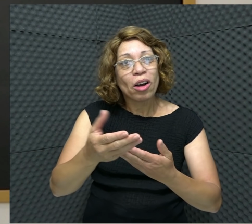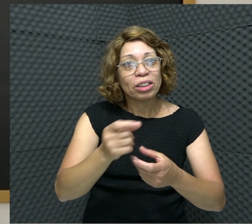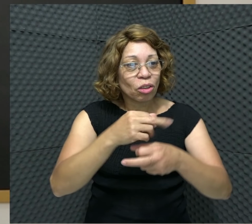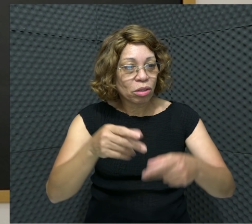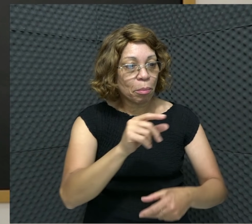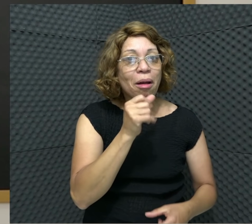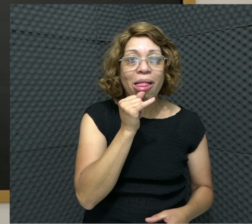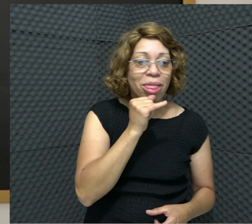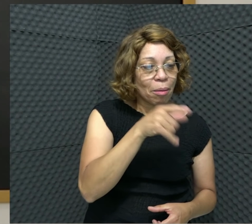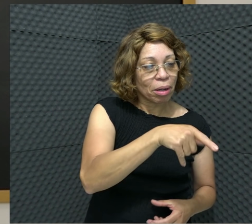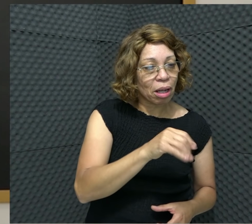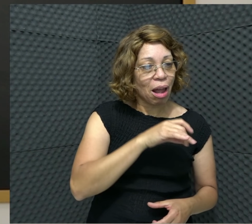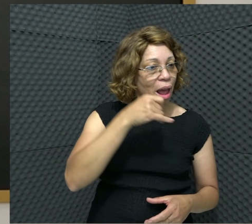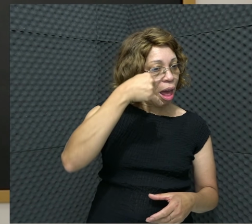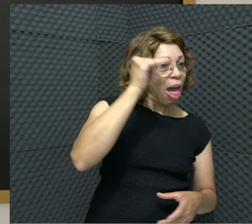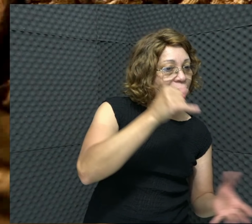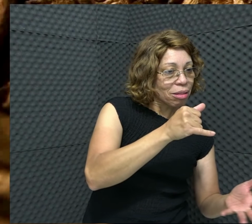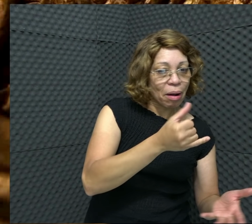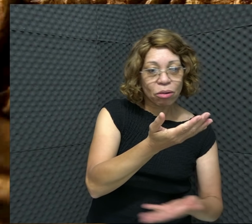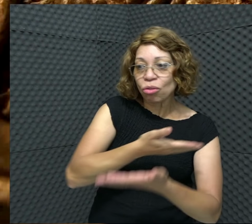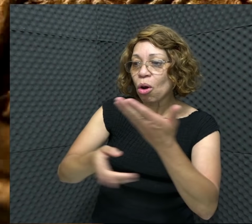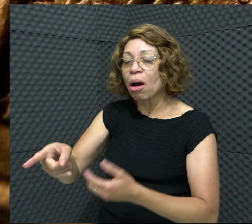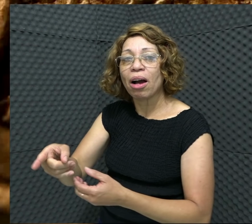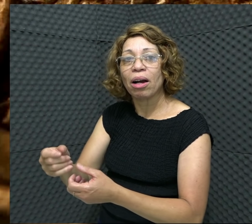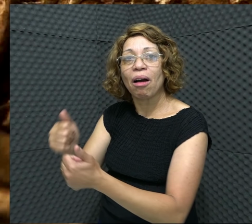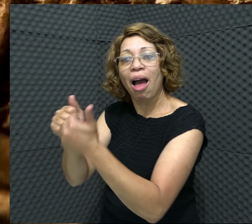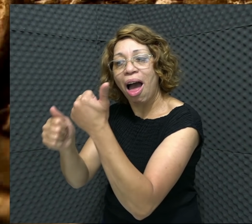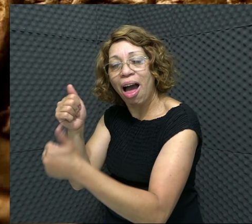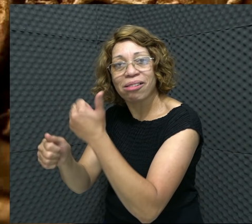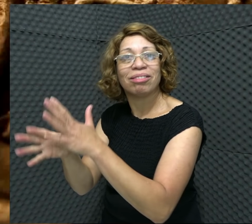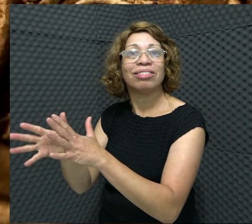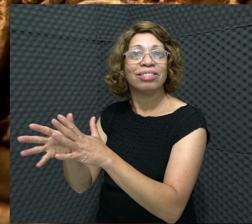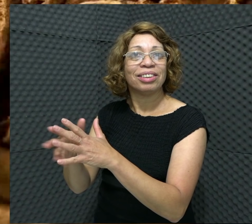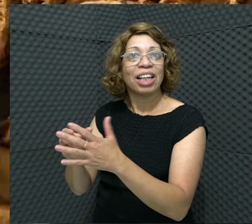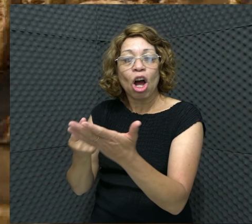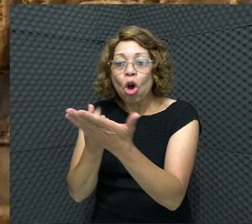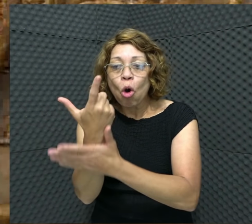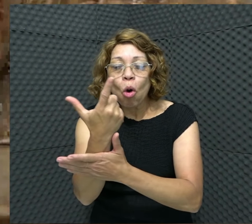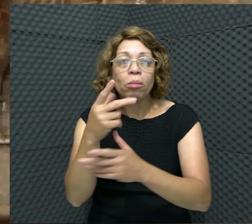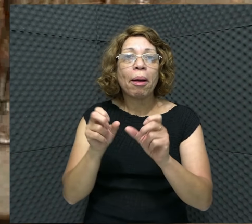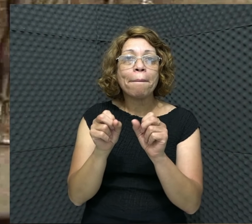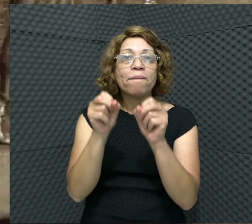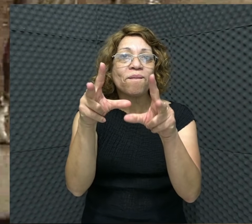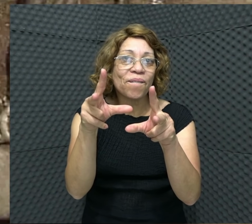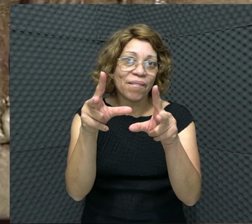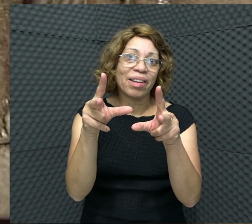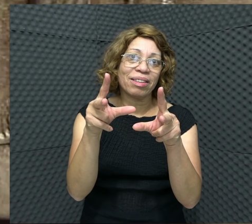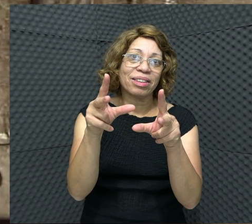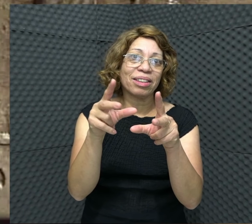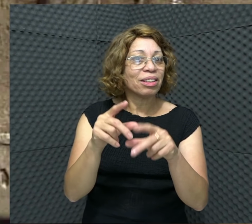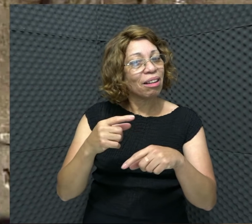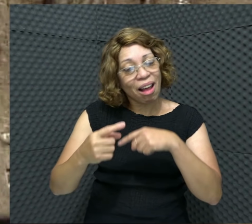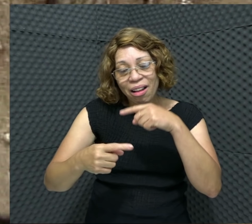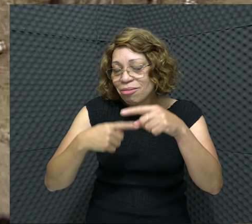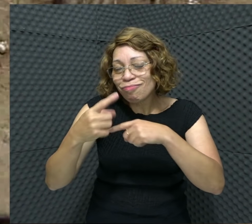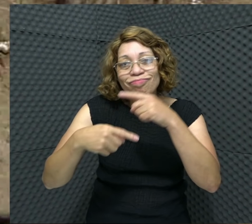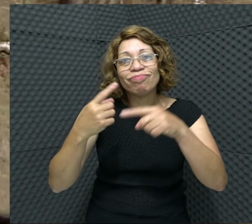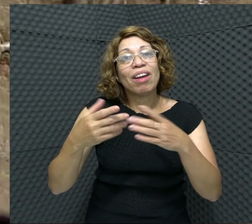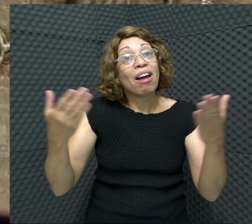de mercadorias, passou-se a fazer compra e venda, né, de mercadorias também e